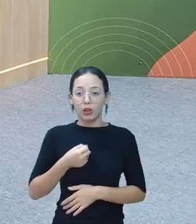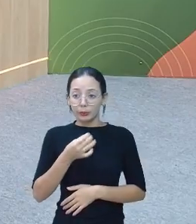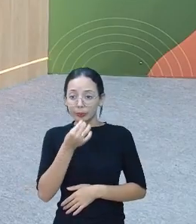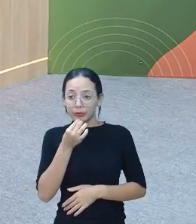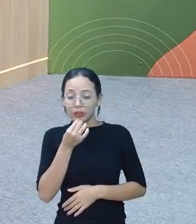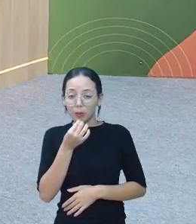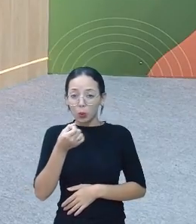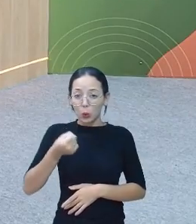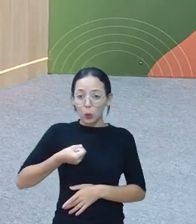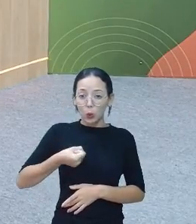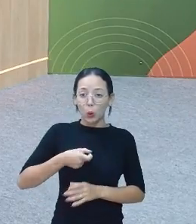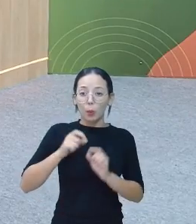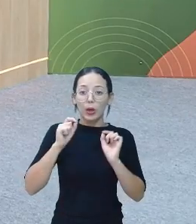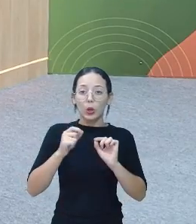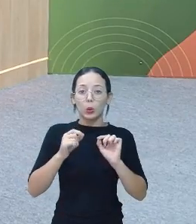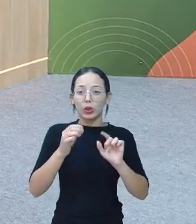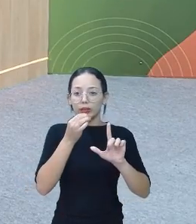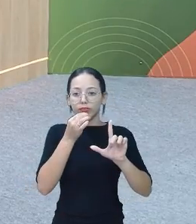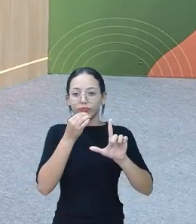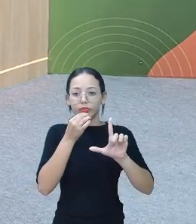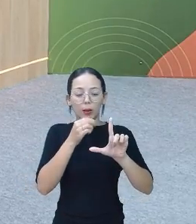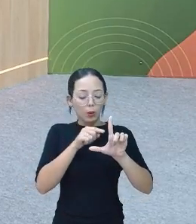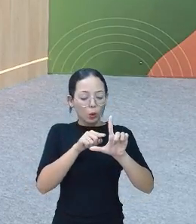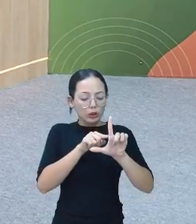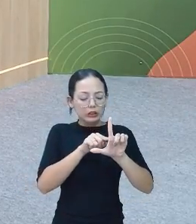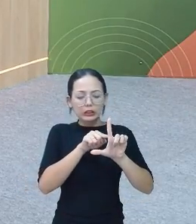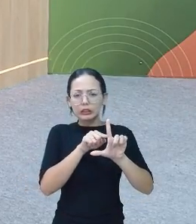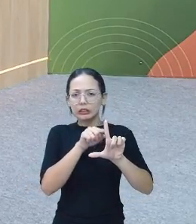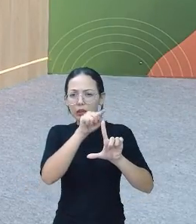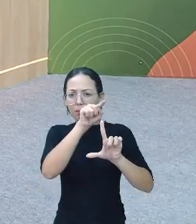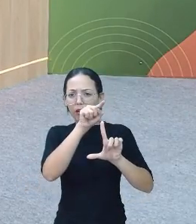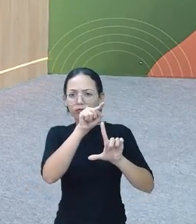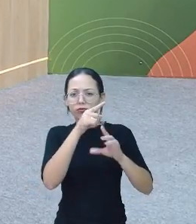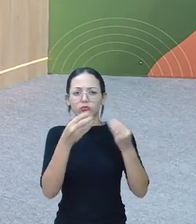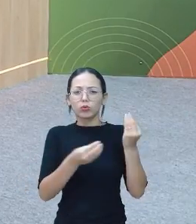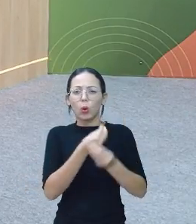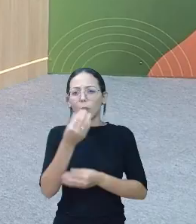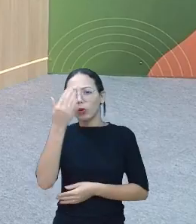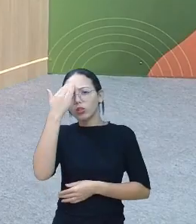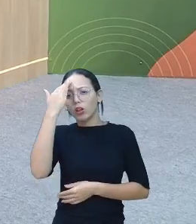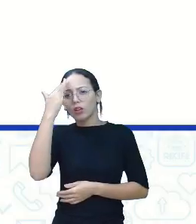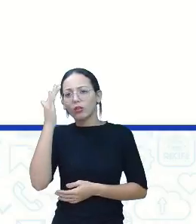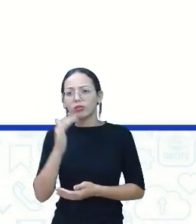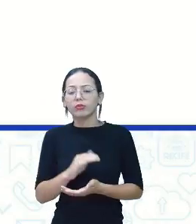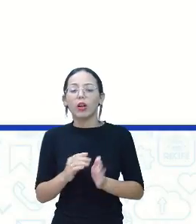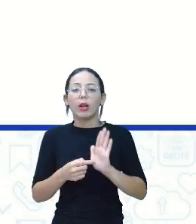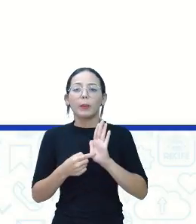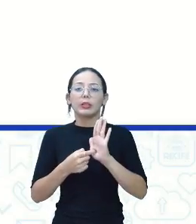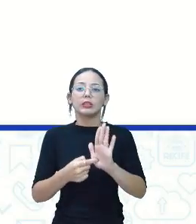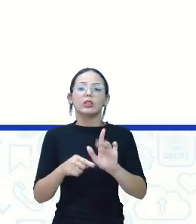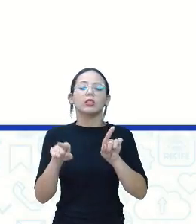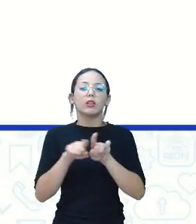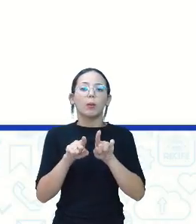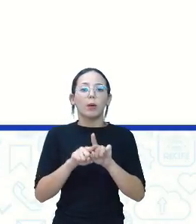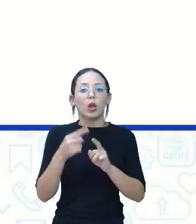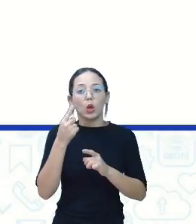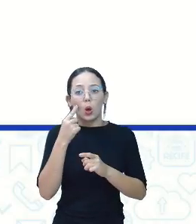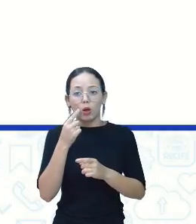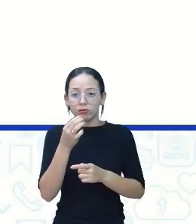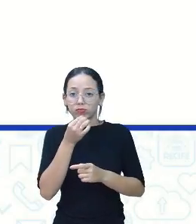está exatamente em cima do número. Como é que a gente faz essa interpretação? Representei também essa